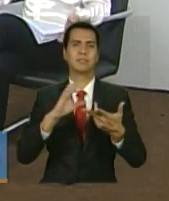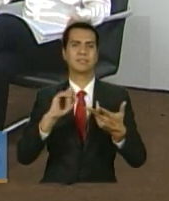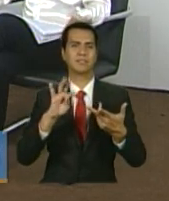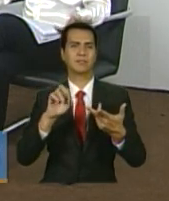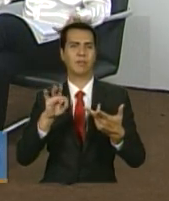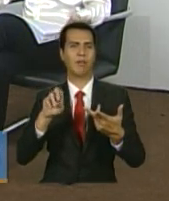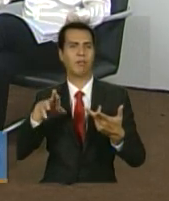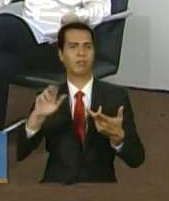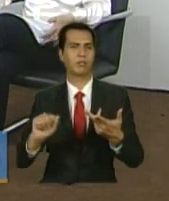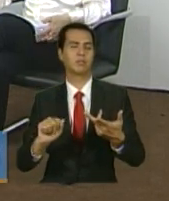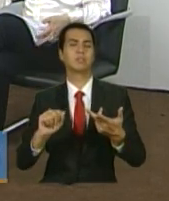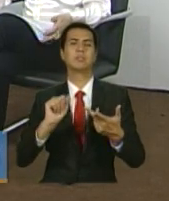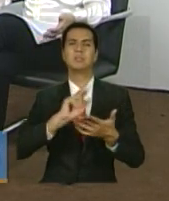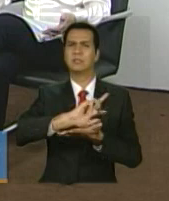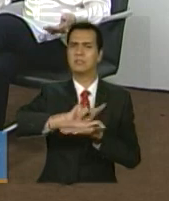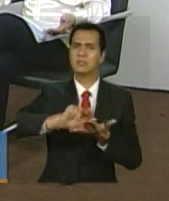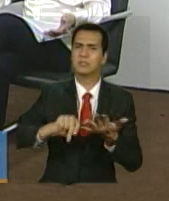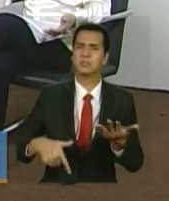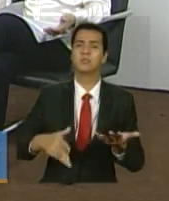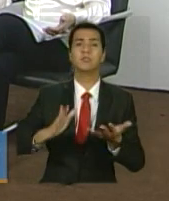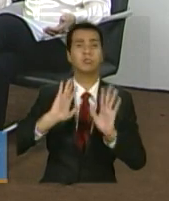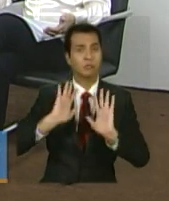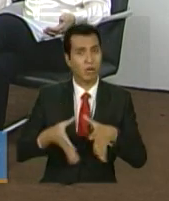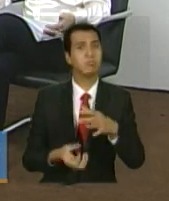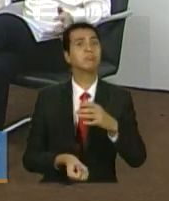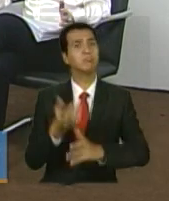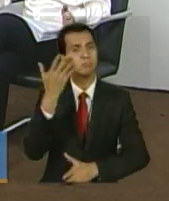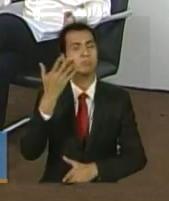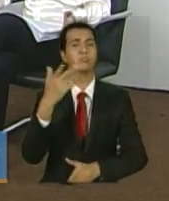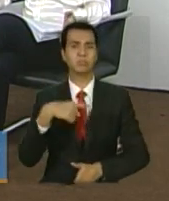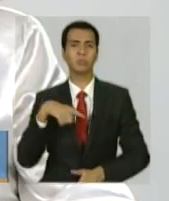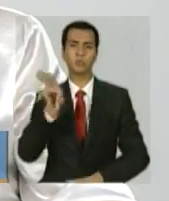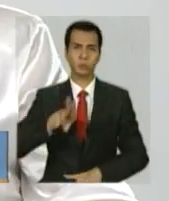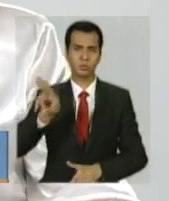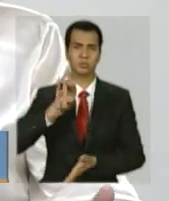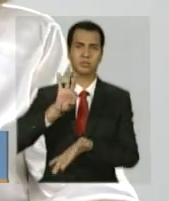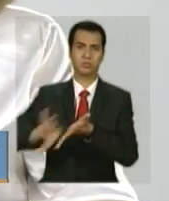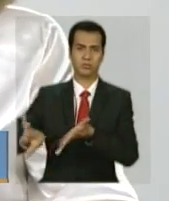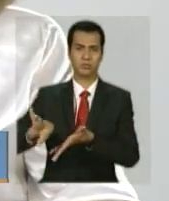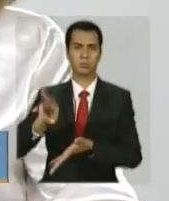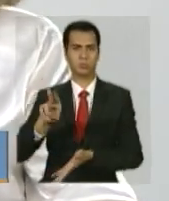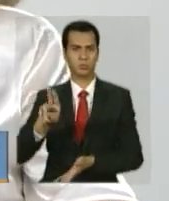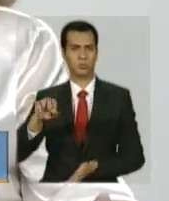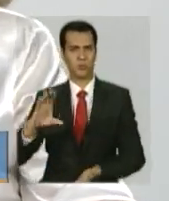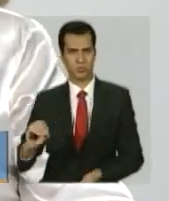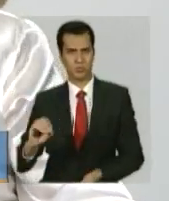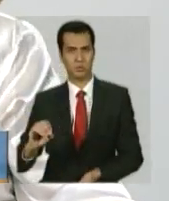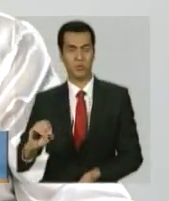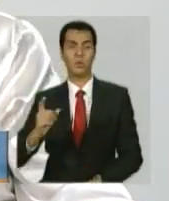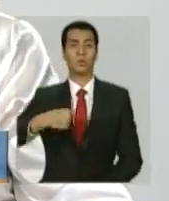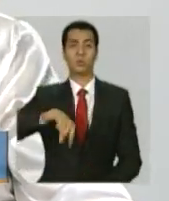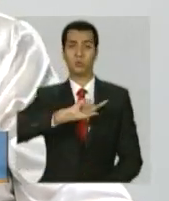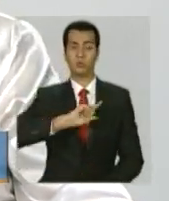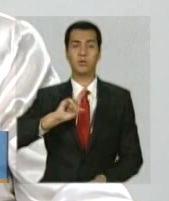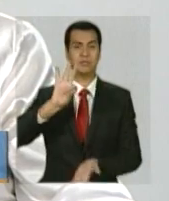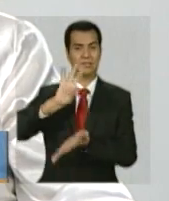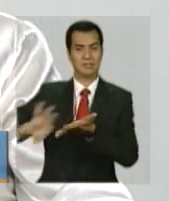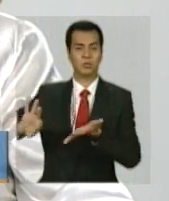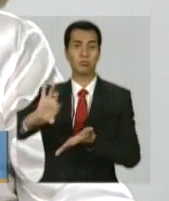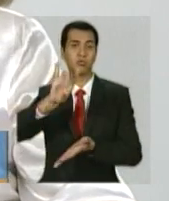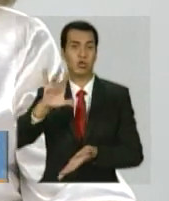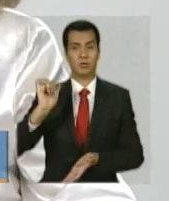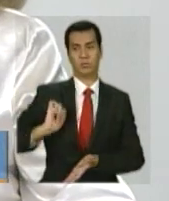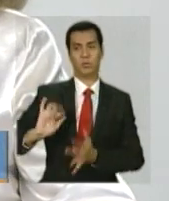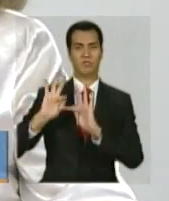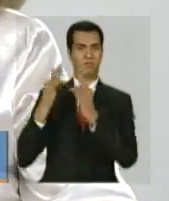é? Uma série de programas que já estão utilizando. Então, isso é muito importante. Nós não cadastramos só para programas de transferência de